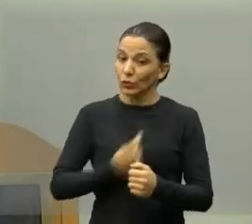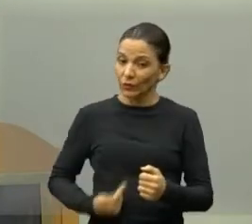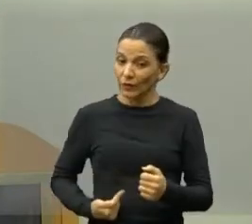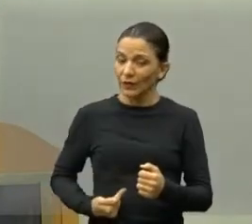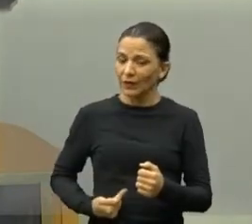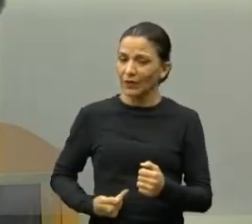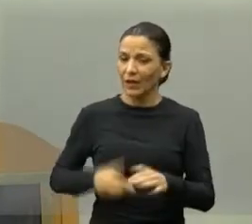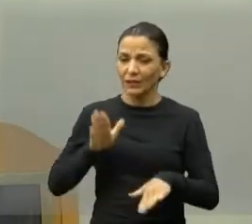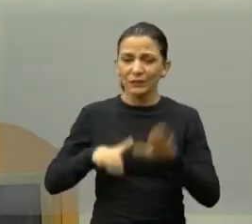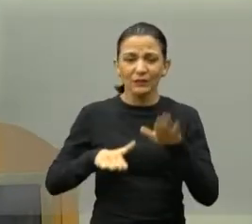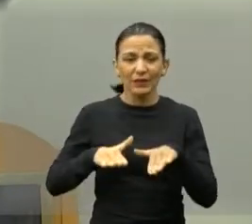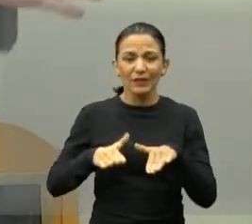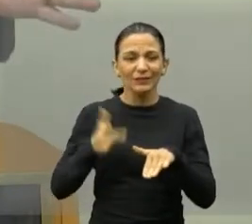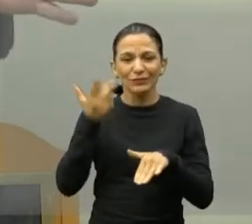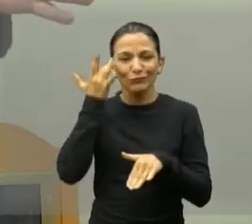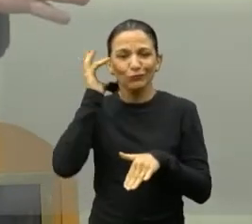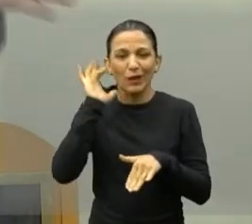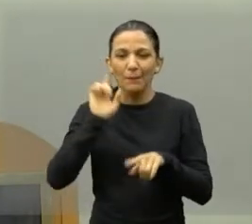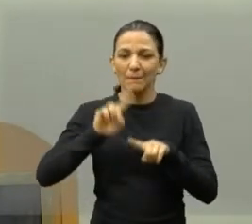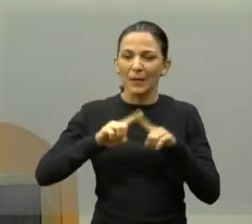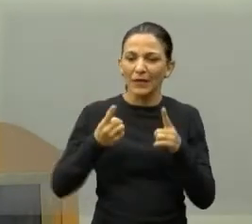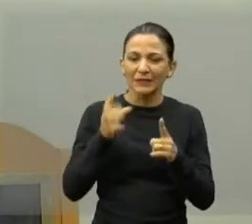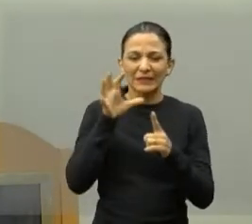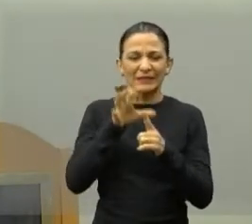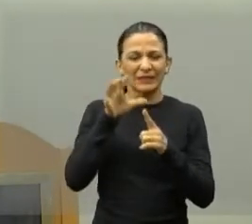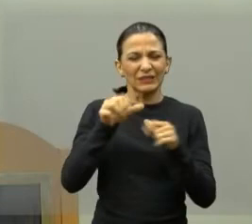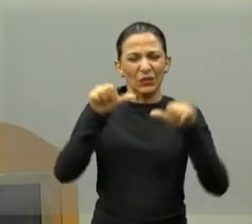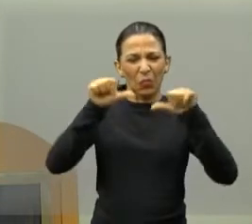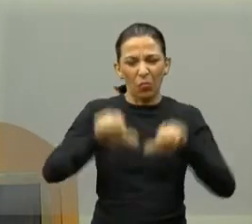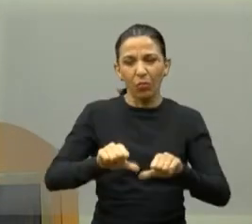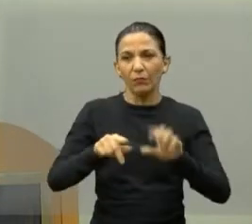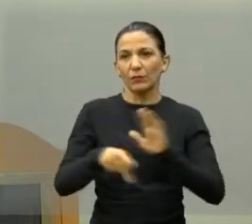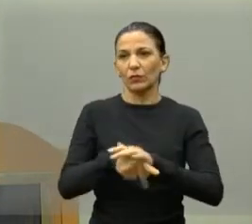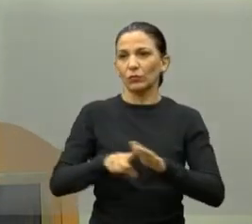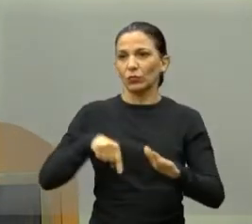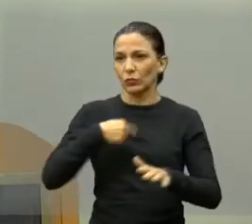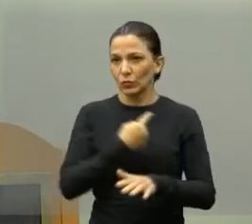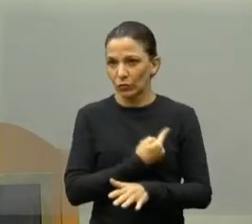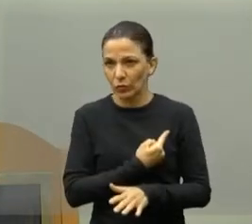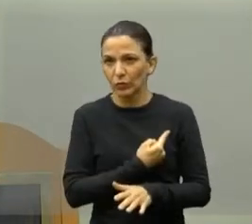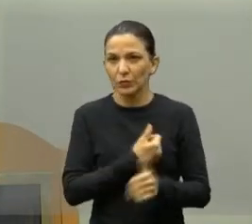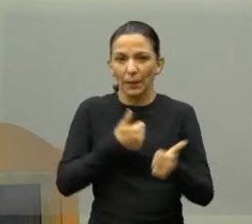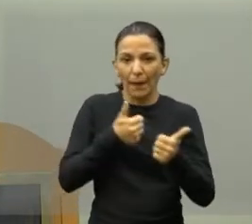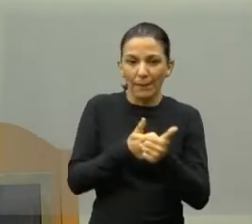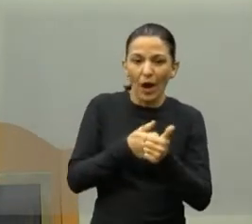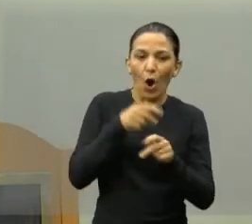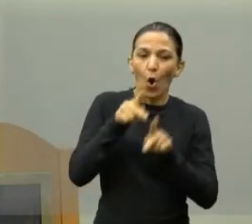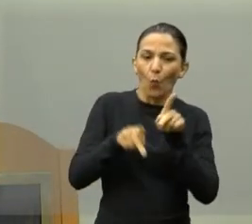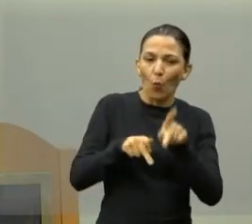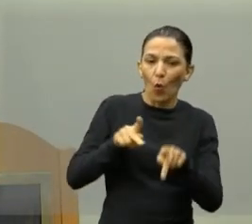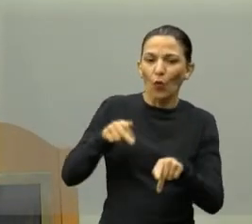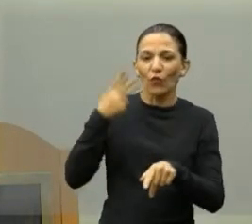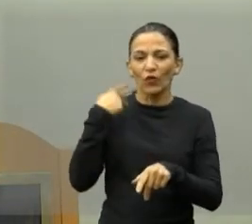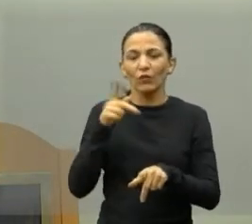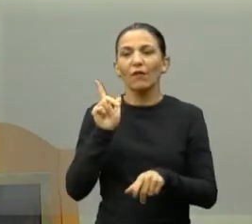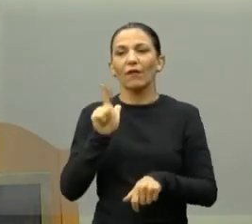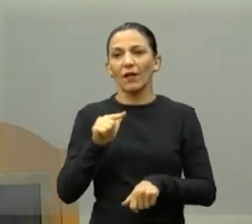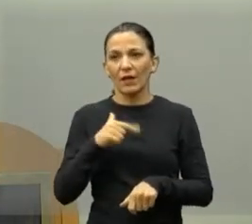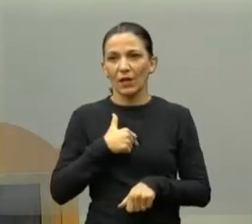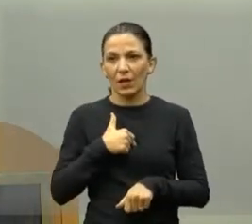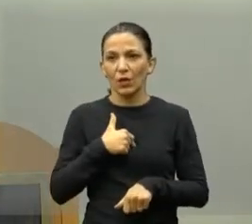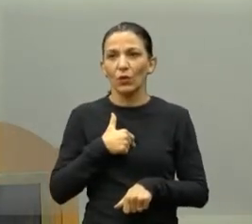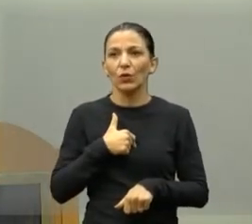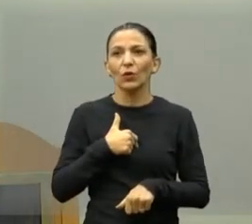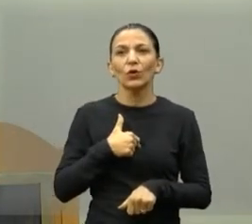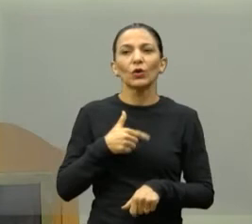não tá dando atenção direta porque nós somos agente político mais perto do Povo eu tô na